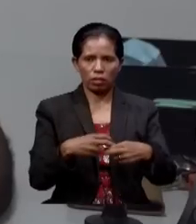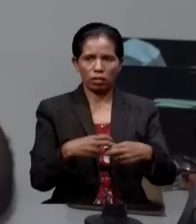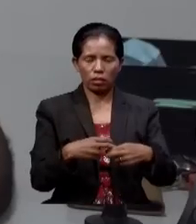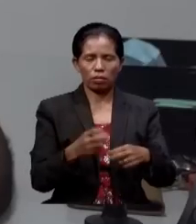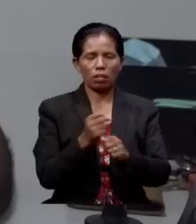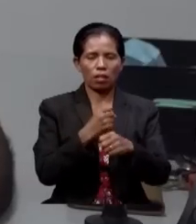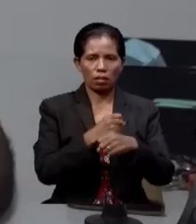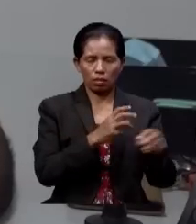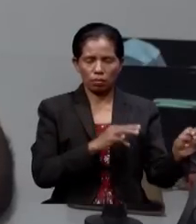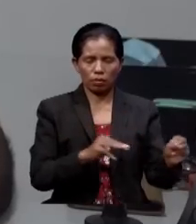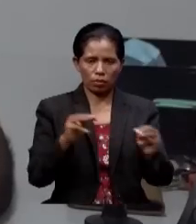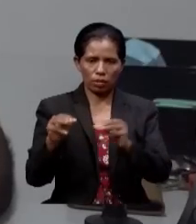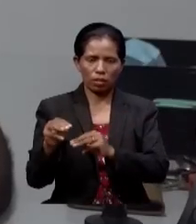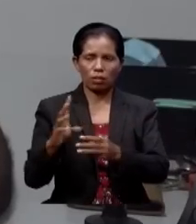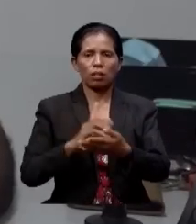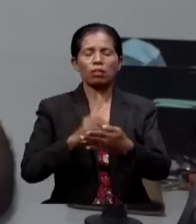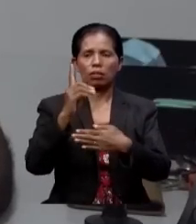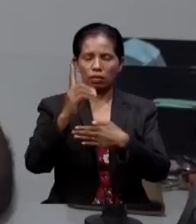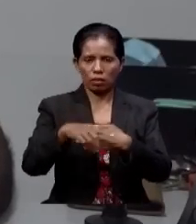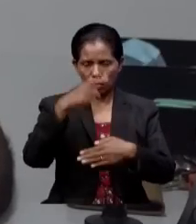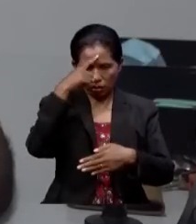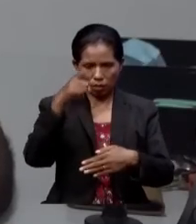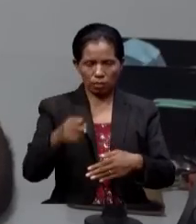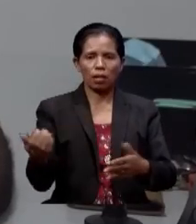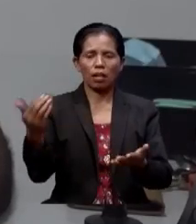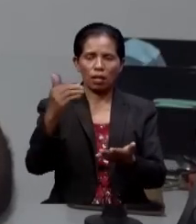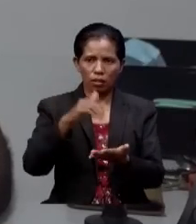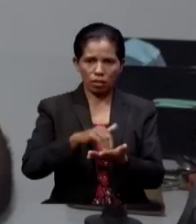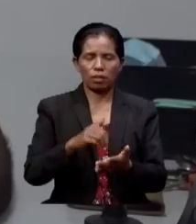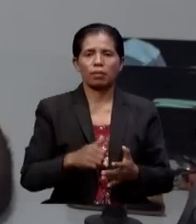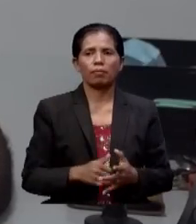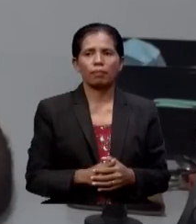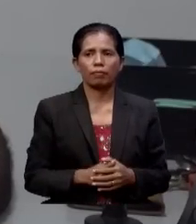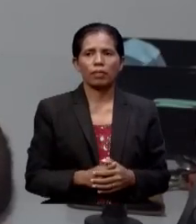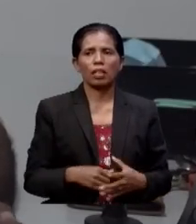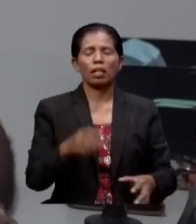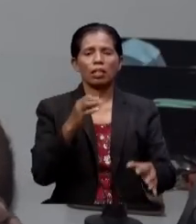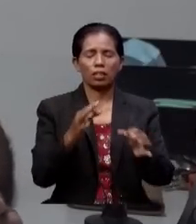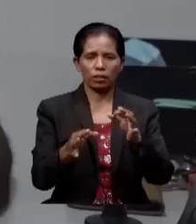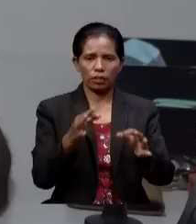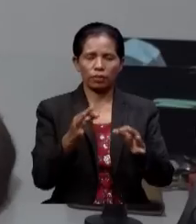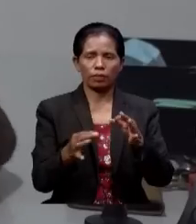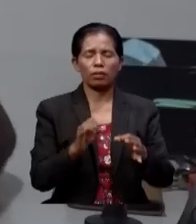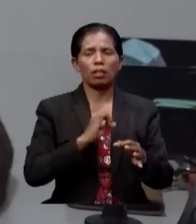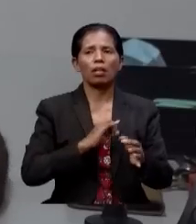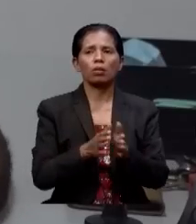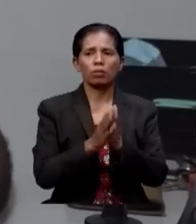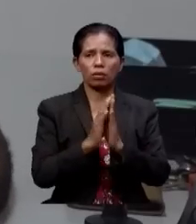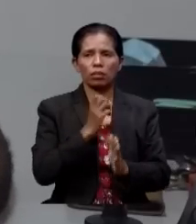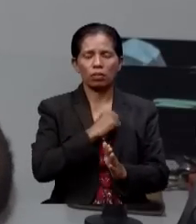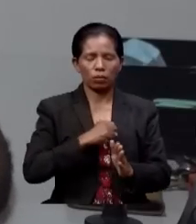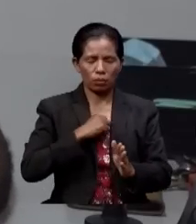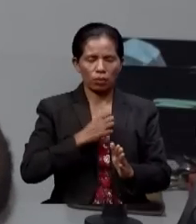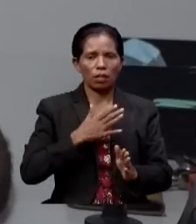mudansa ou ka desenvolve tamai dane dale ditan kari ke hau su disculpa pa uni superior